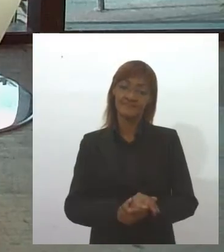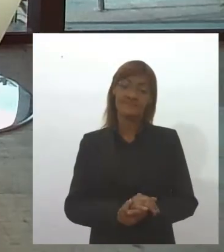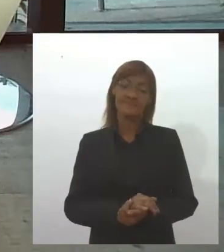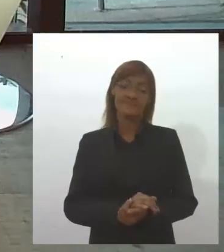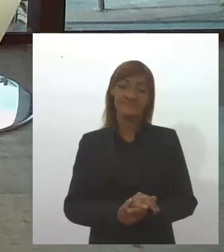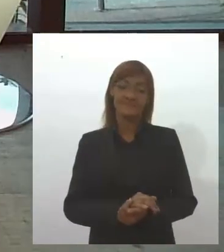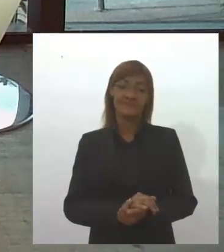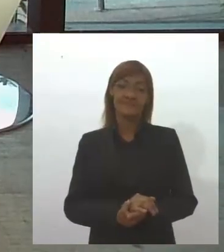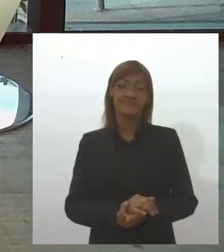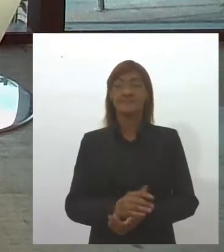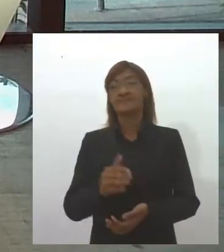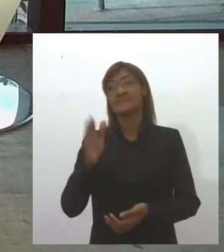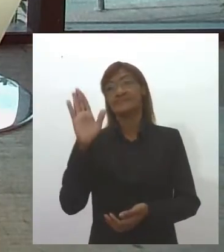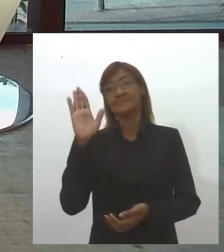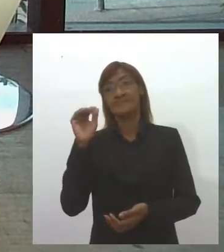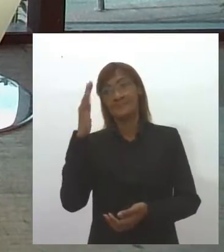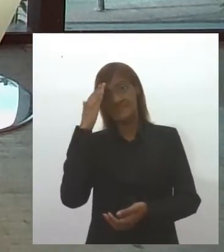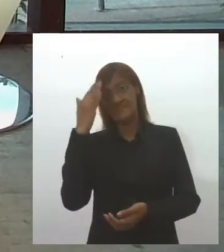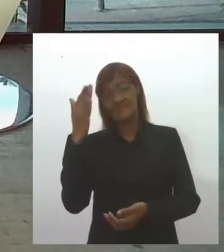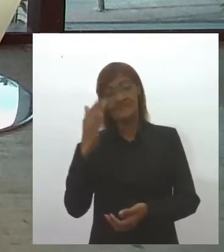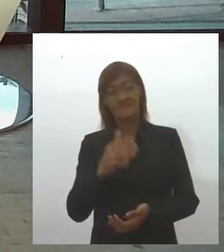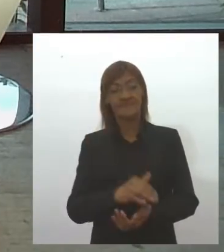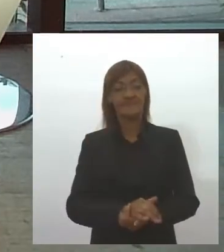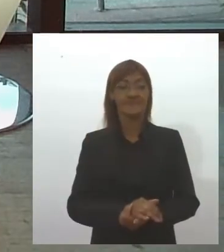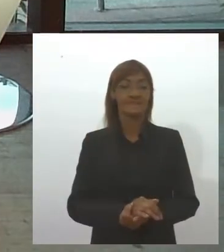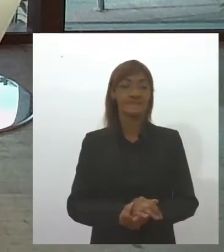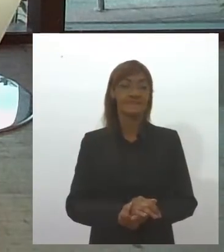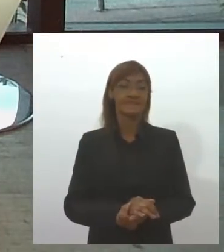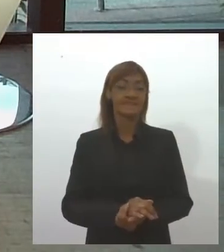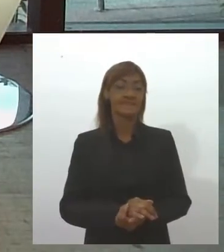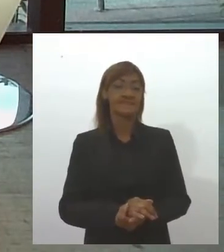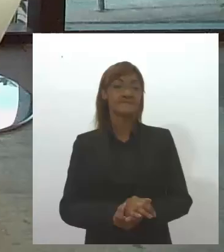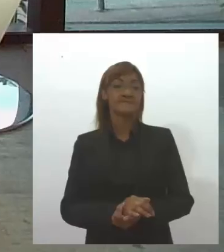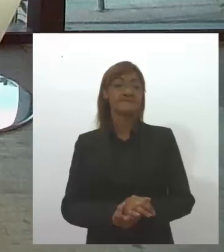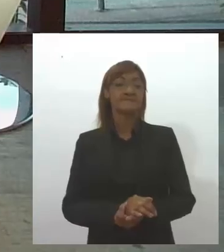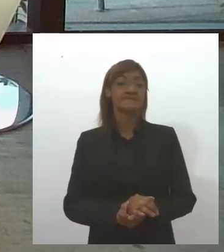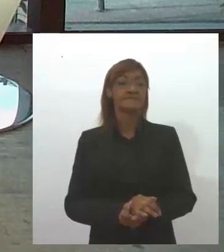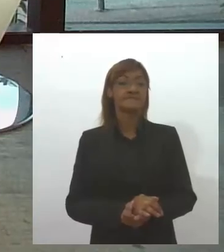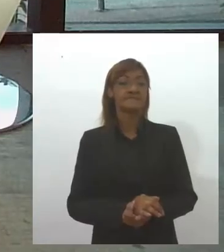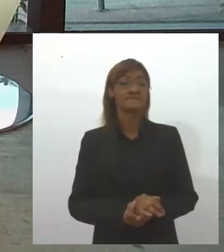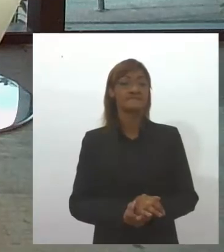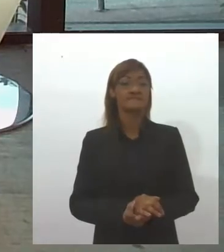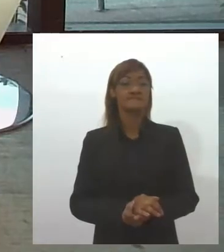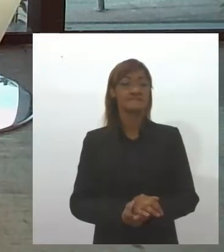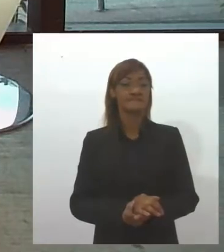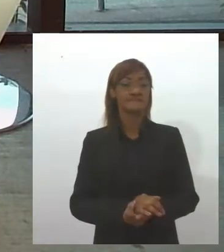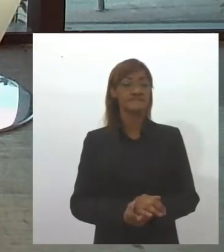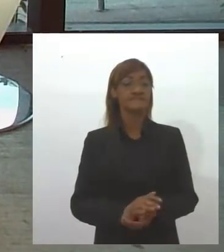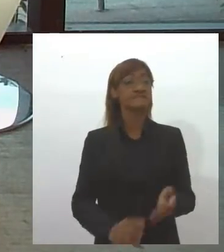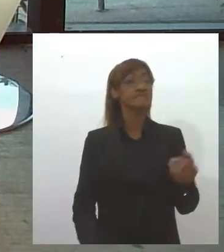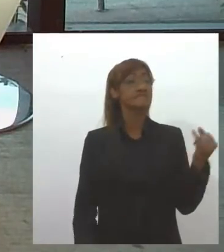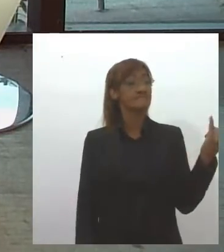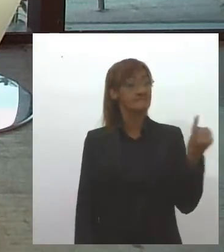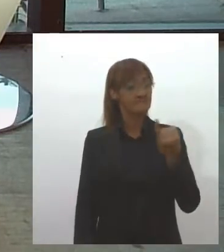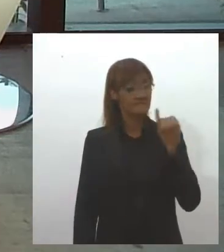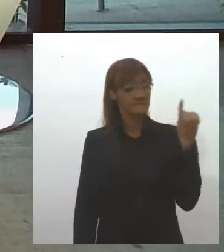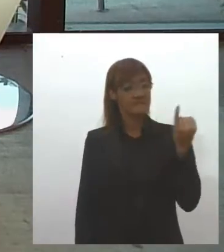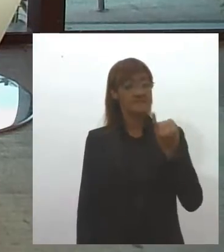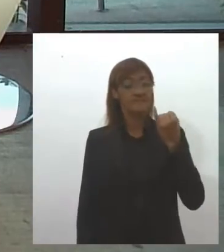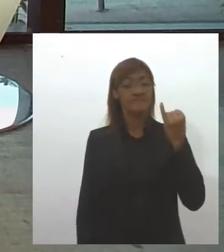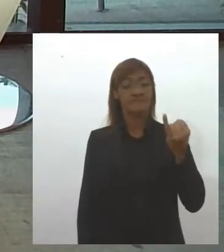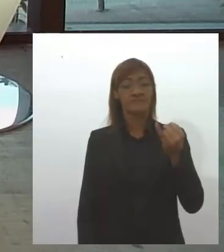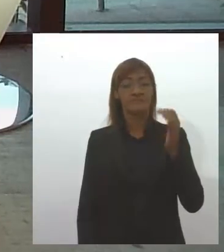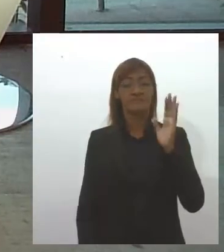uma próxima oportunidade. Obrigada. Obrigado a vocês. Boa tarde. Sara, é importante essa parceria, né, como ele bem